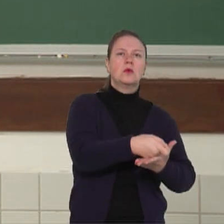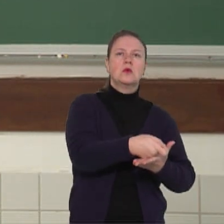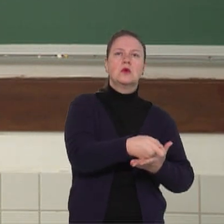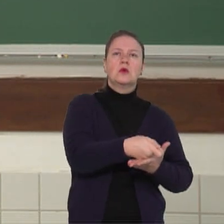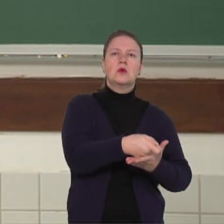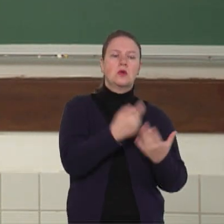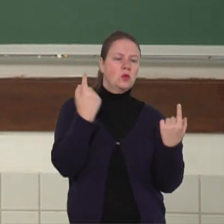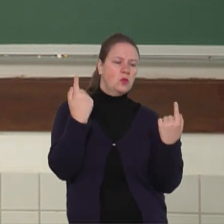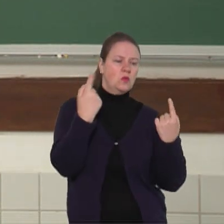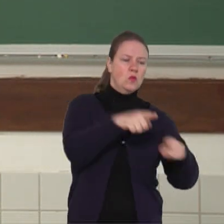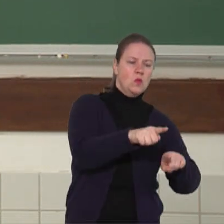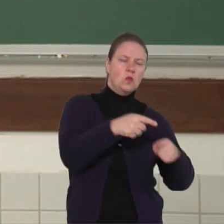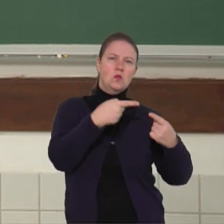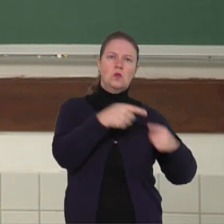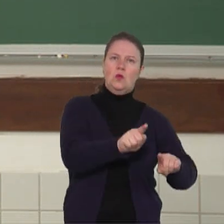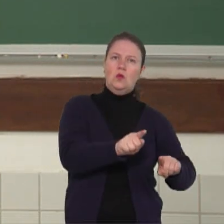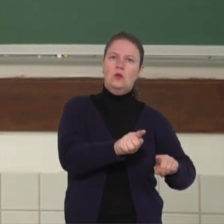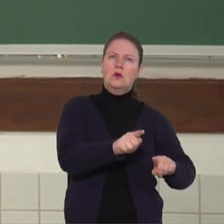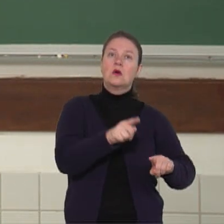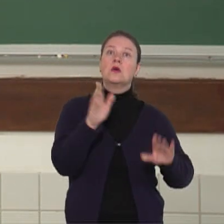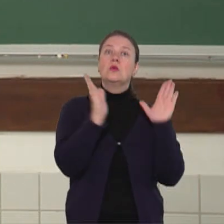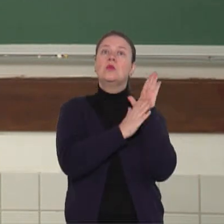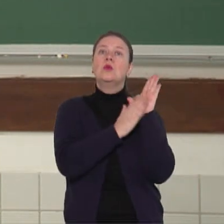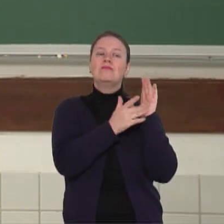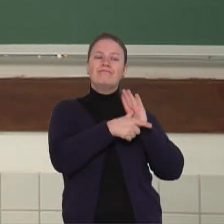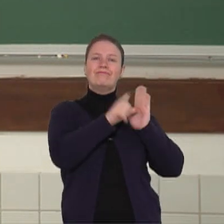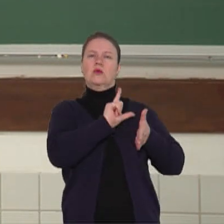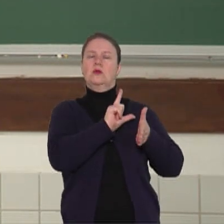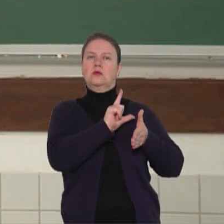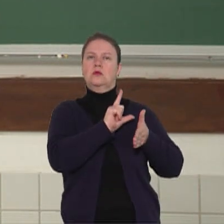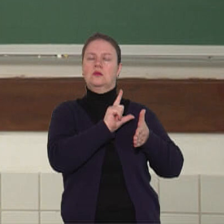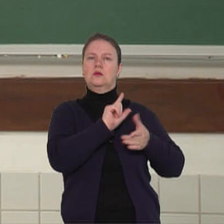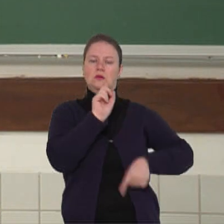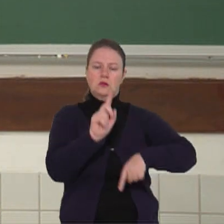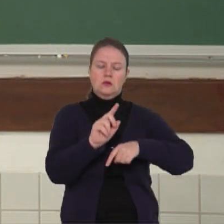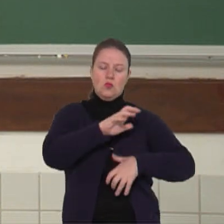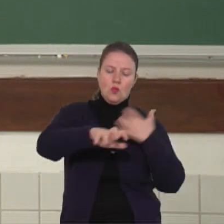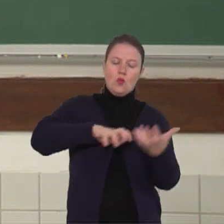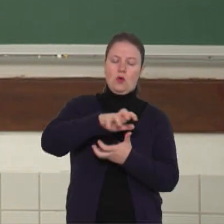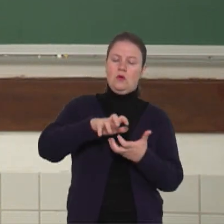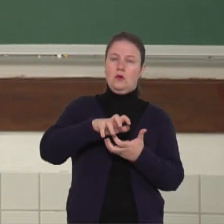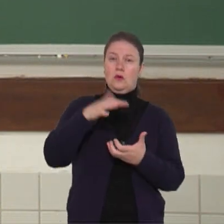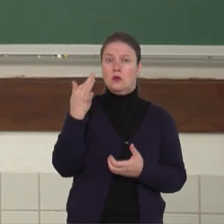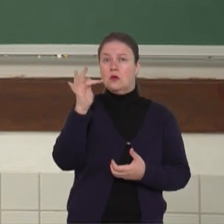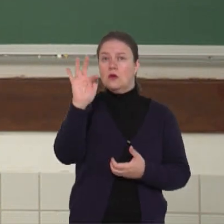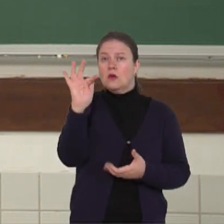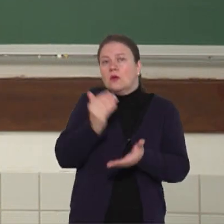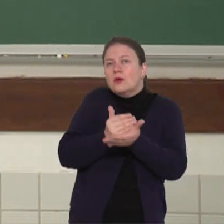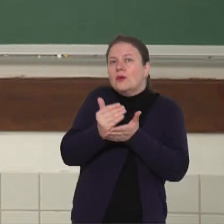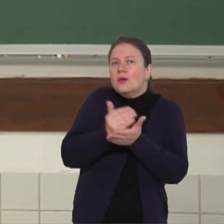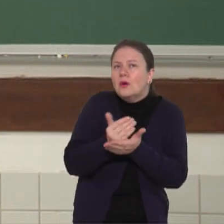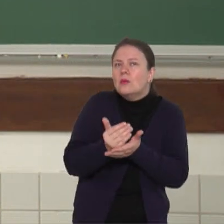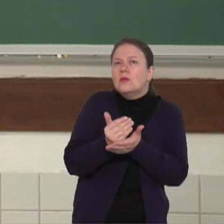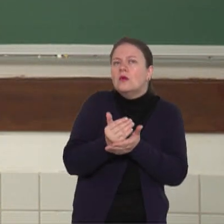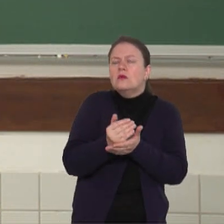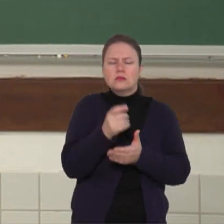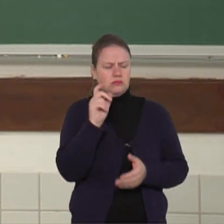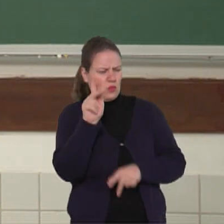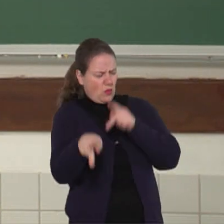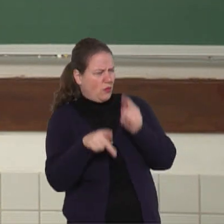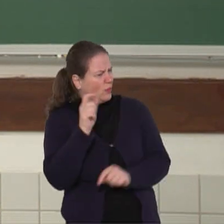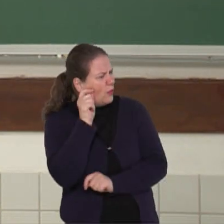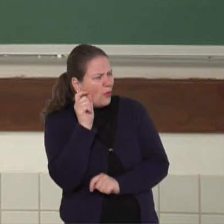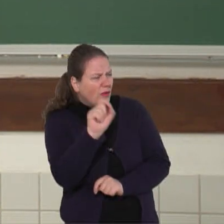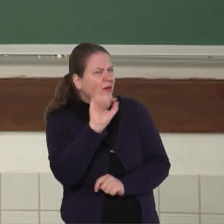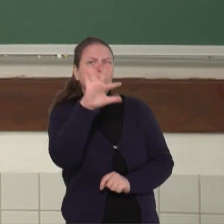justamente oposição ao que eles propunham lá no começo da Revolução. Né? Então, a França começa a se questionar. O que